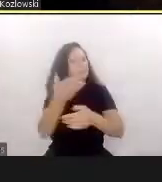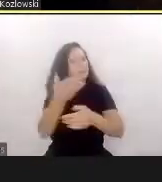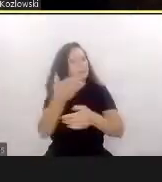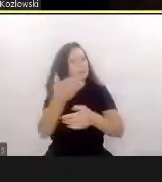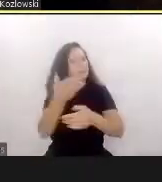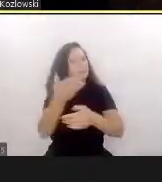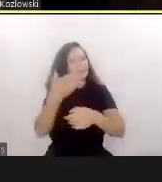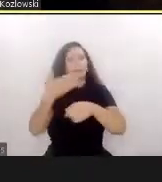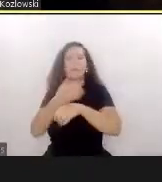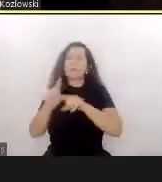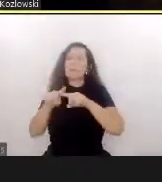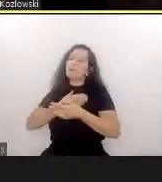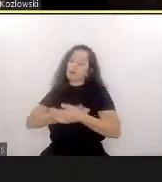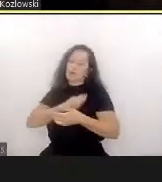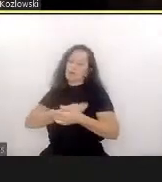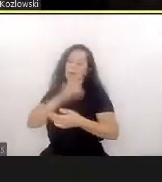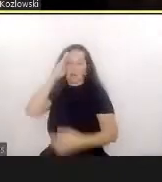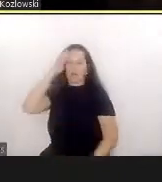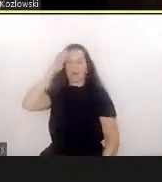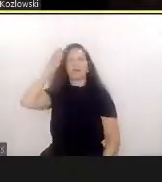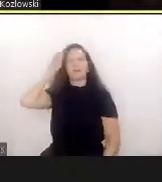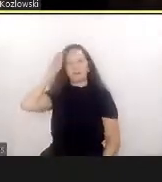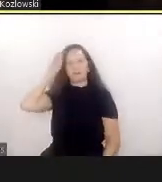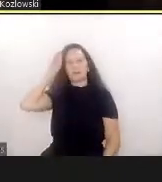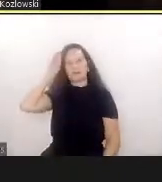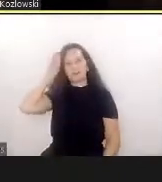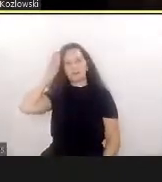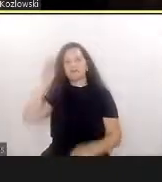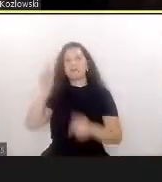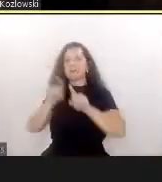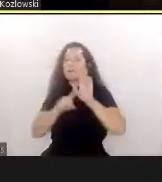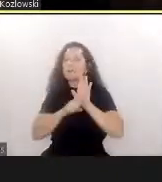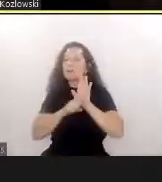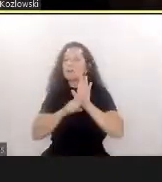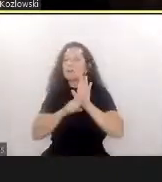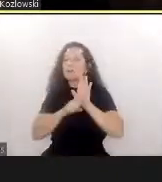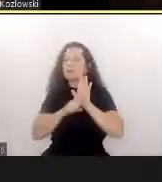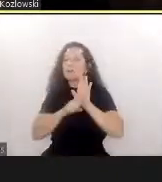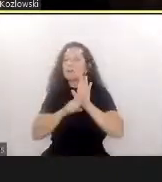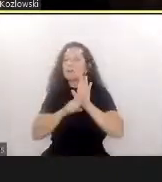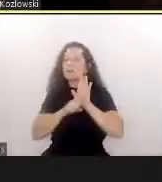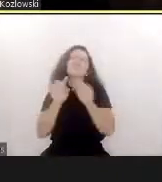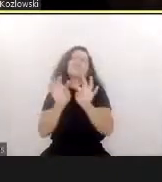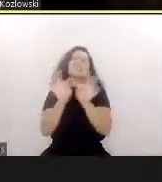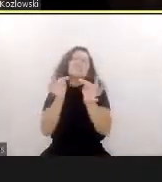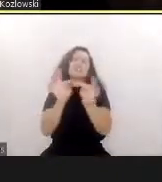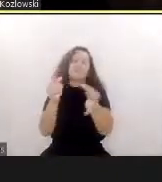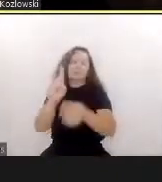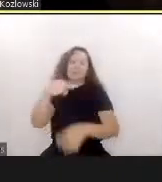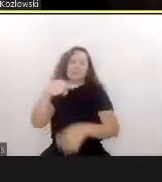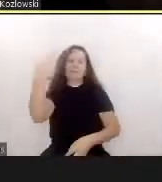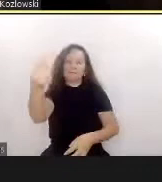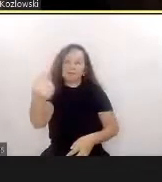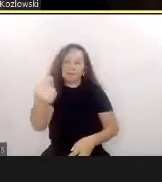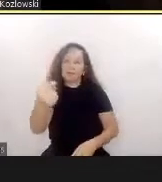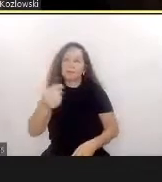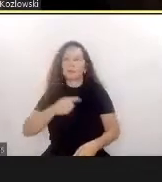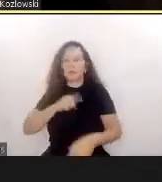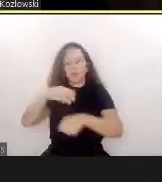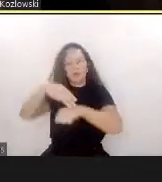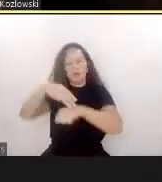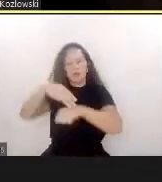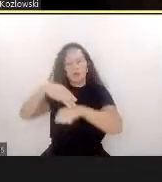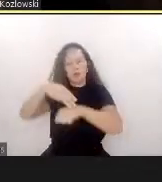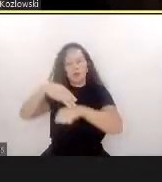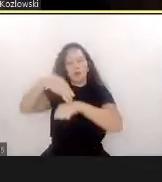acadêmica, para também a apresentação não cair de paraquedas. Então, depois que eu me formei na PUC, eu fui fazer um mestrado de 2 anos no MIT, que se chama